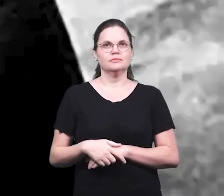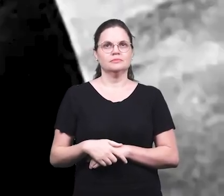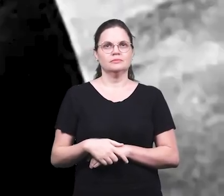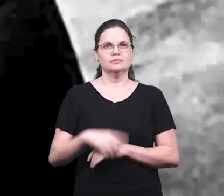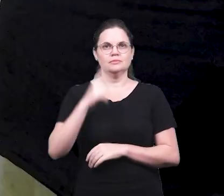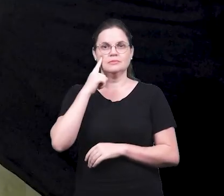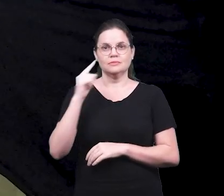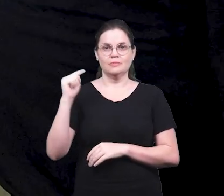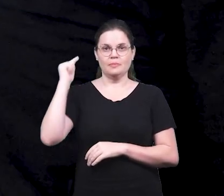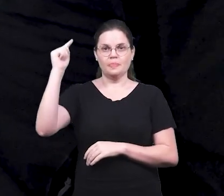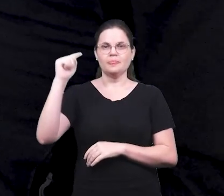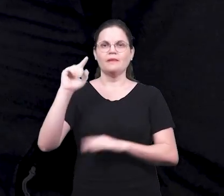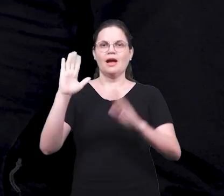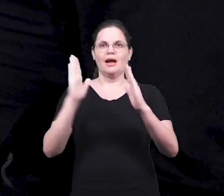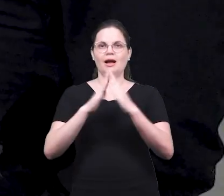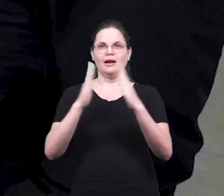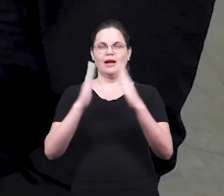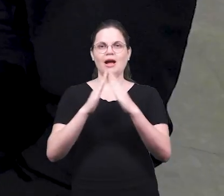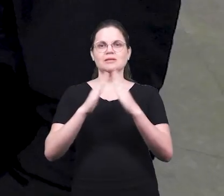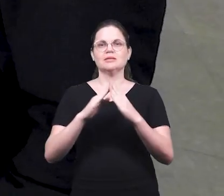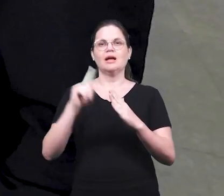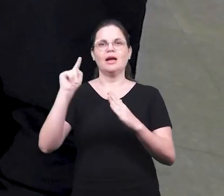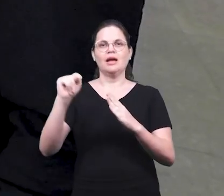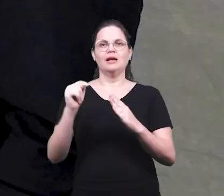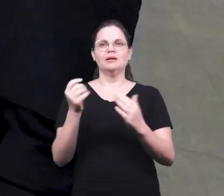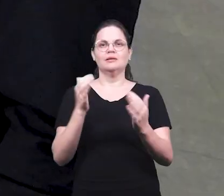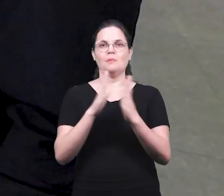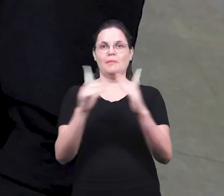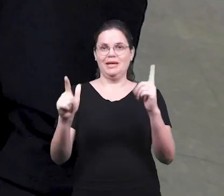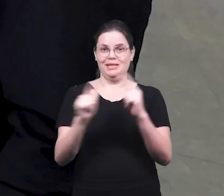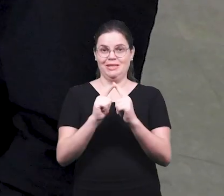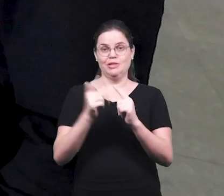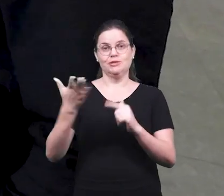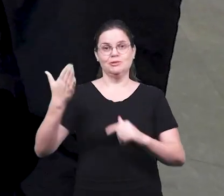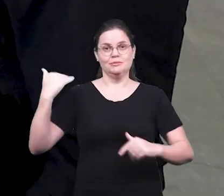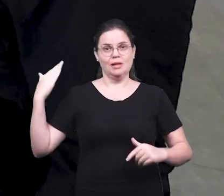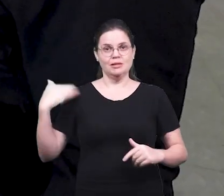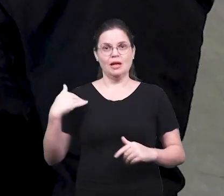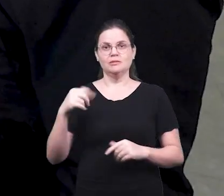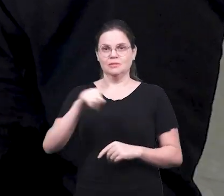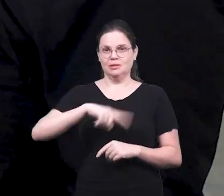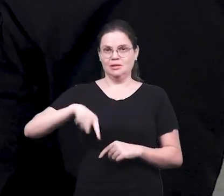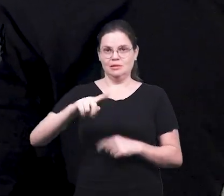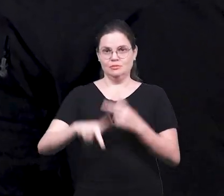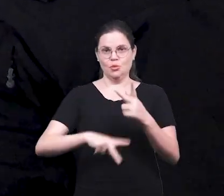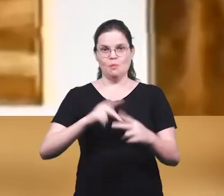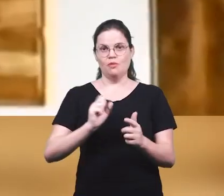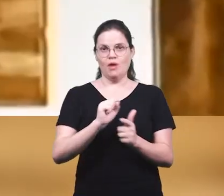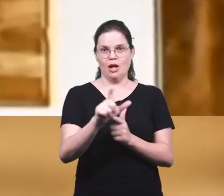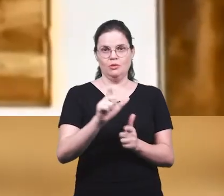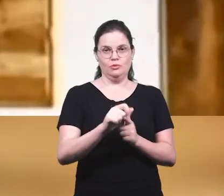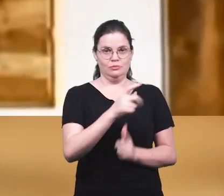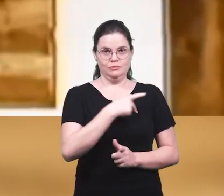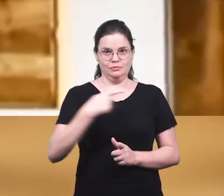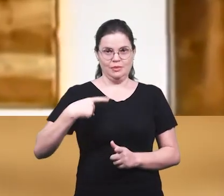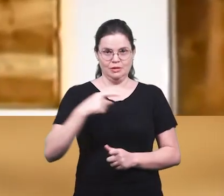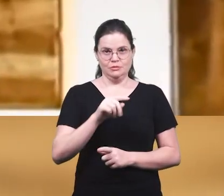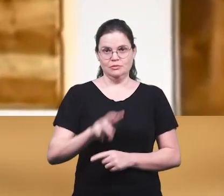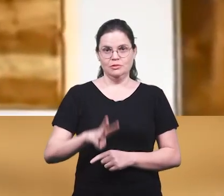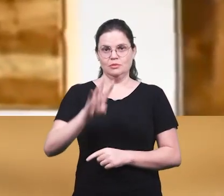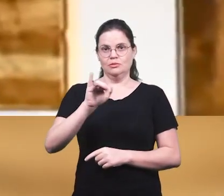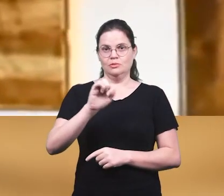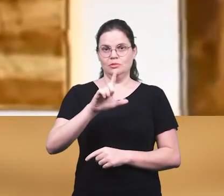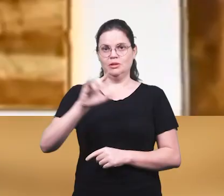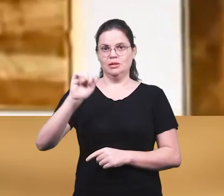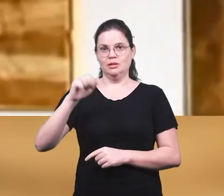assim, então, foi uma igreja, um templo, né, alugado pelo